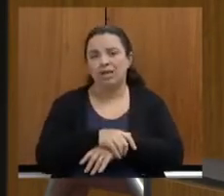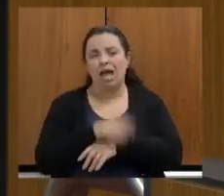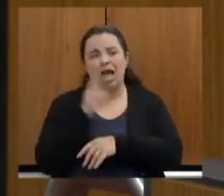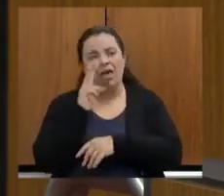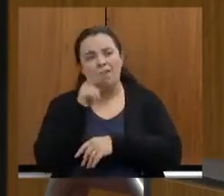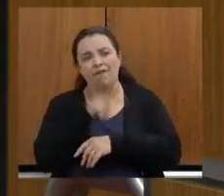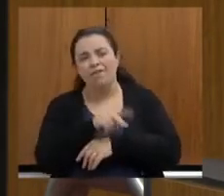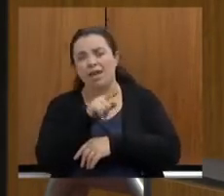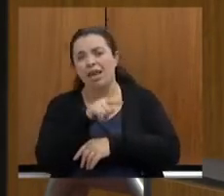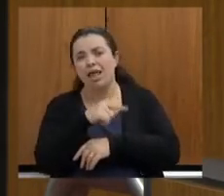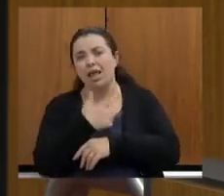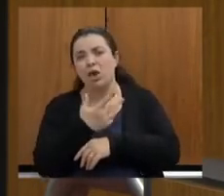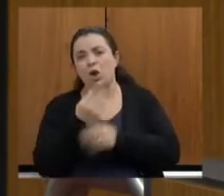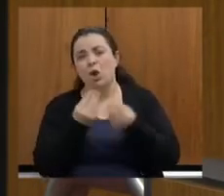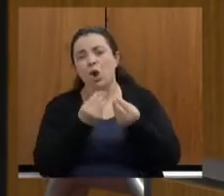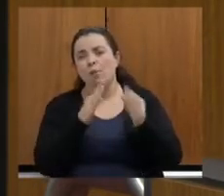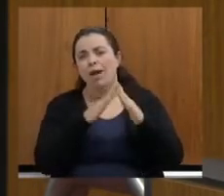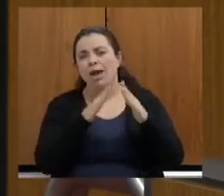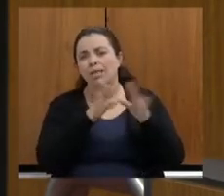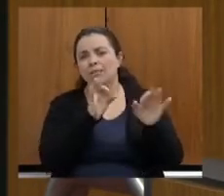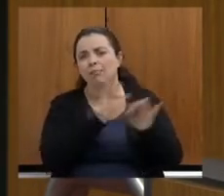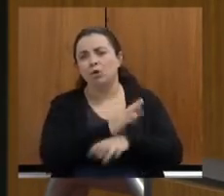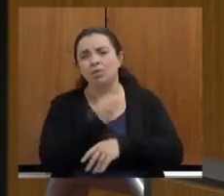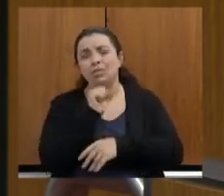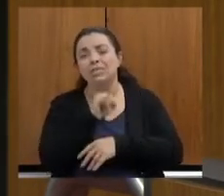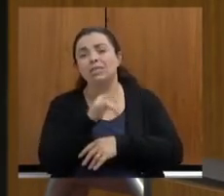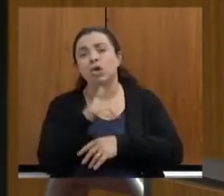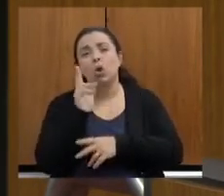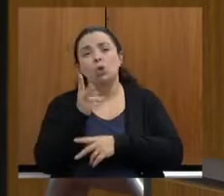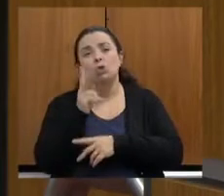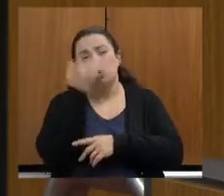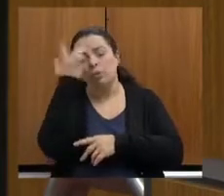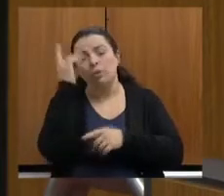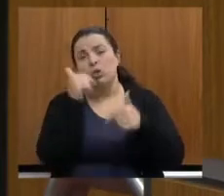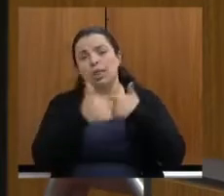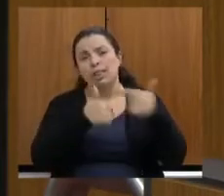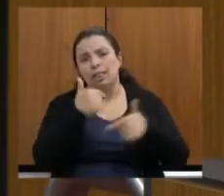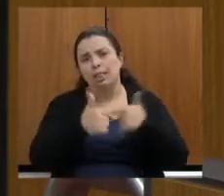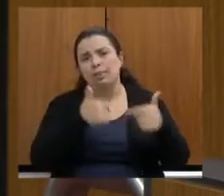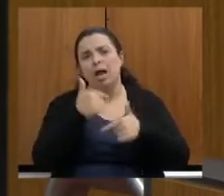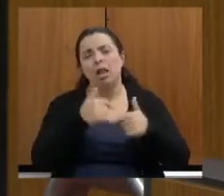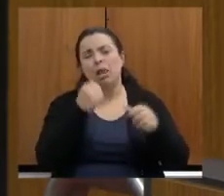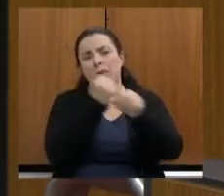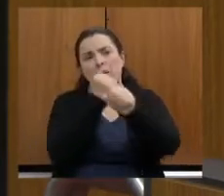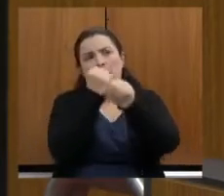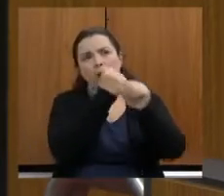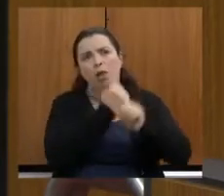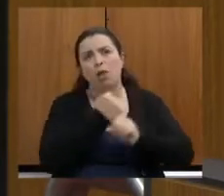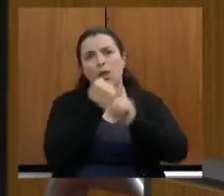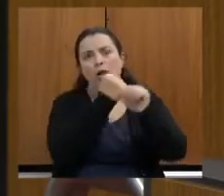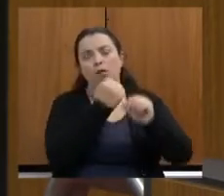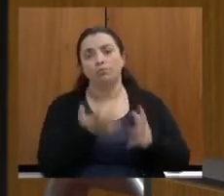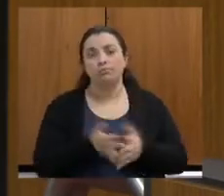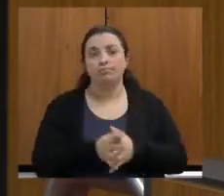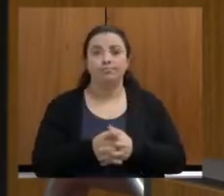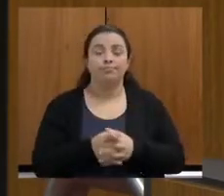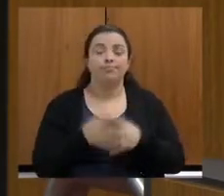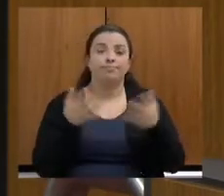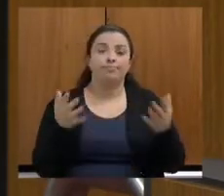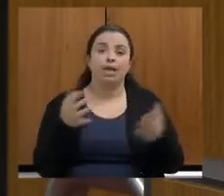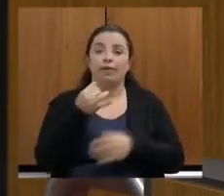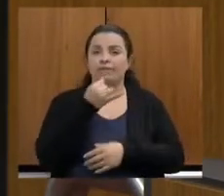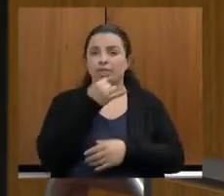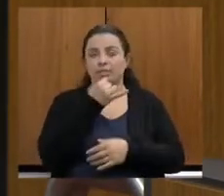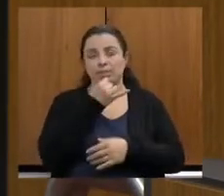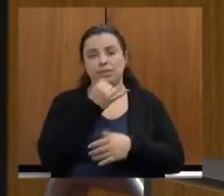dentro da casa como que a casa está pronto é mas infelizmente né é o que a gente tem para hoje